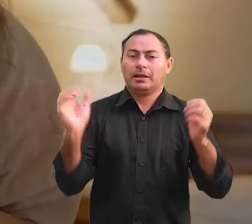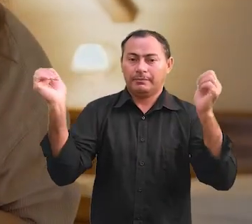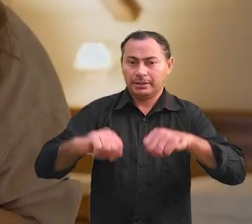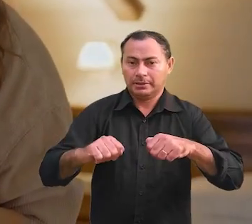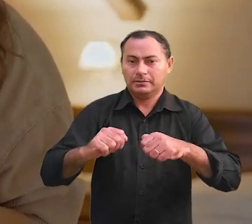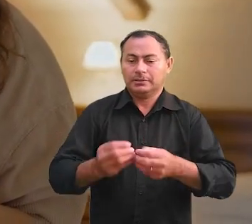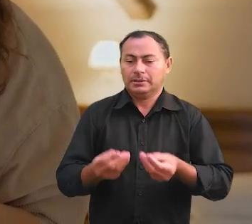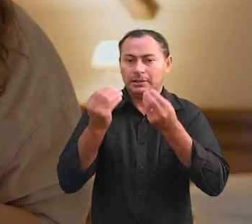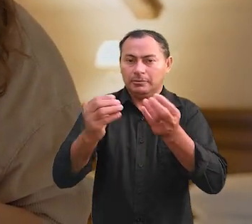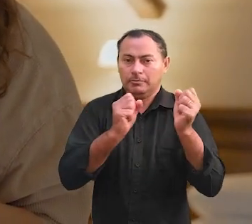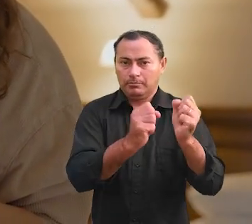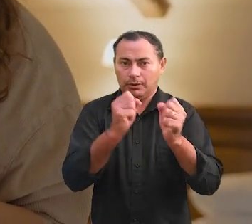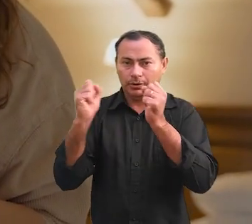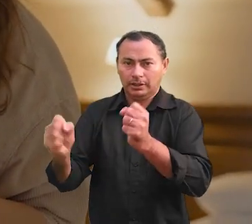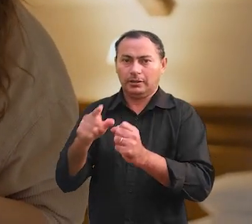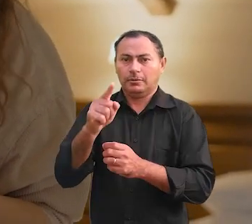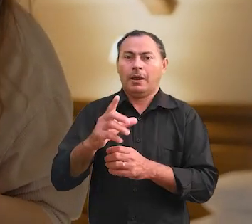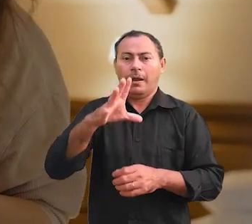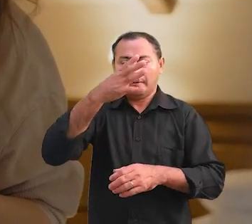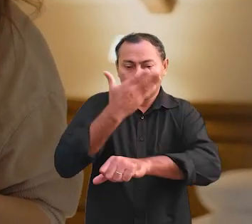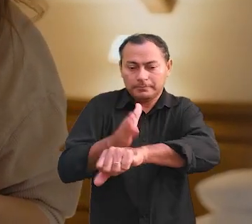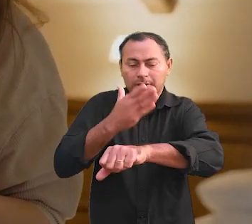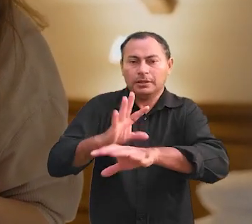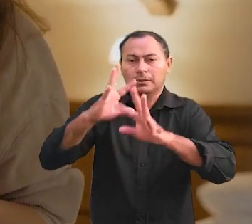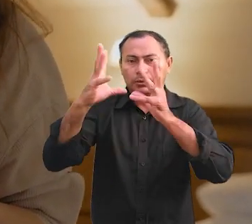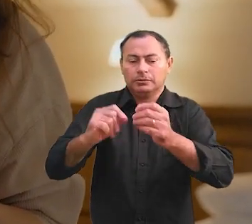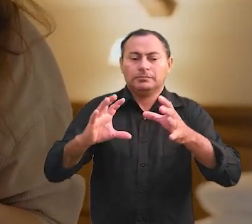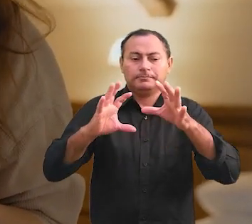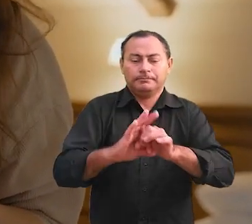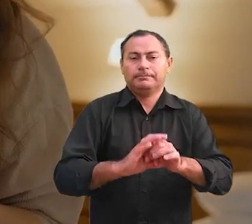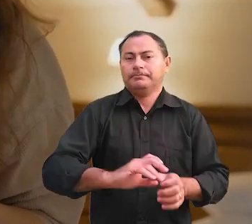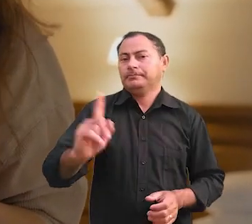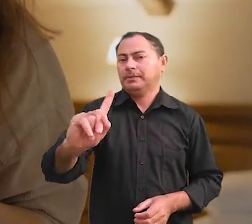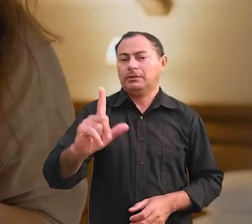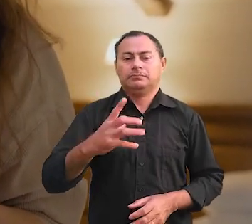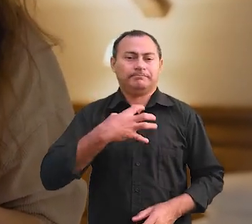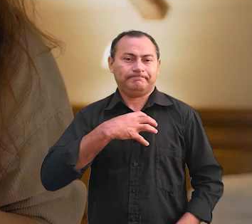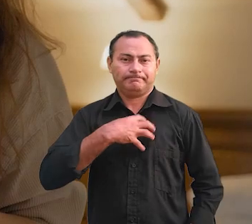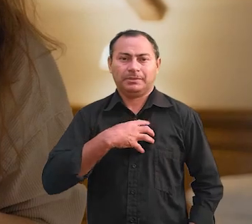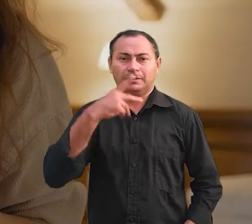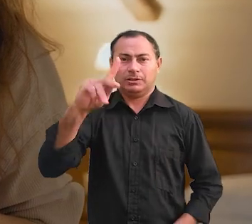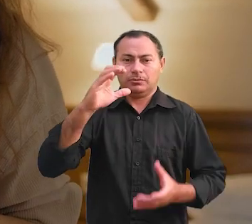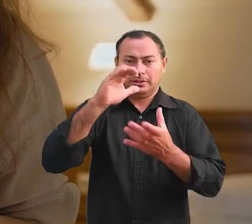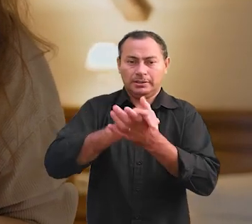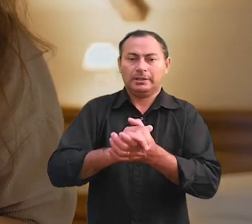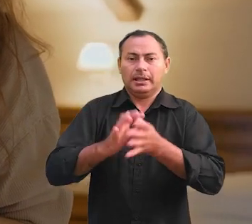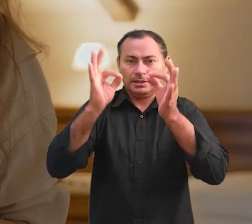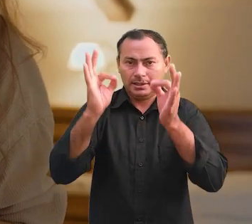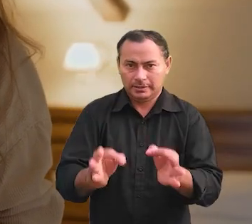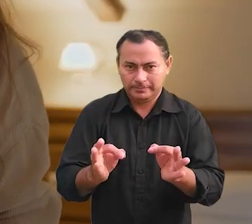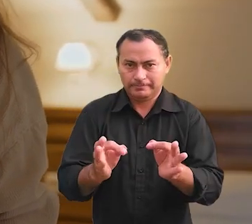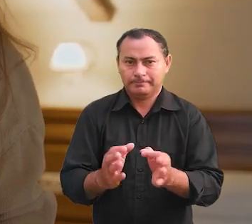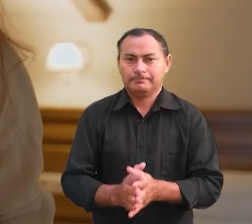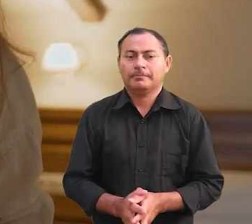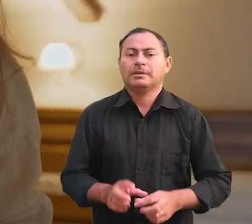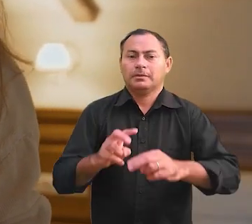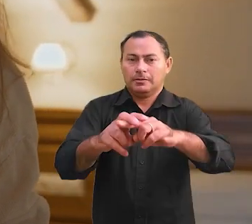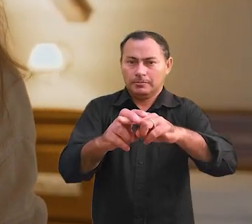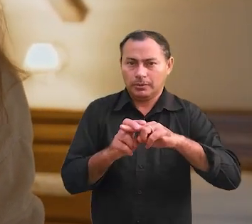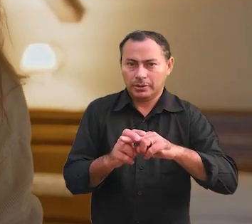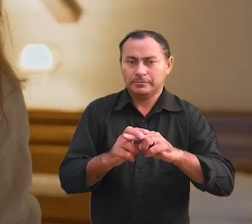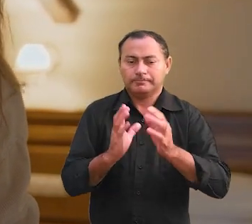você capacitando e dando o poder para que você aplique todos esses elos não a maneira do seu casamento dá certo